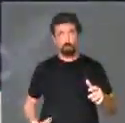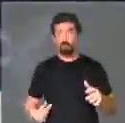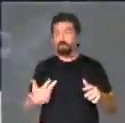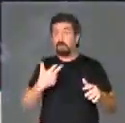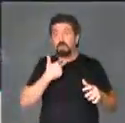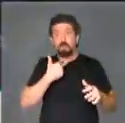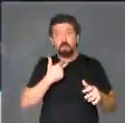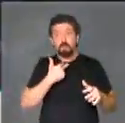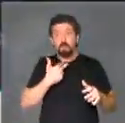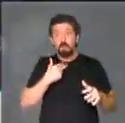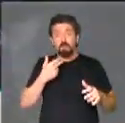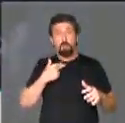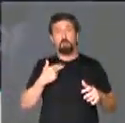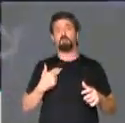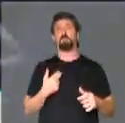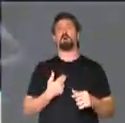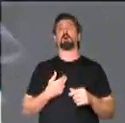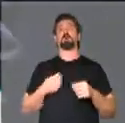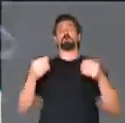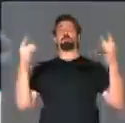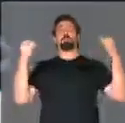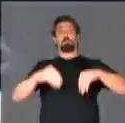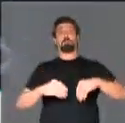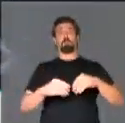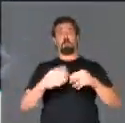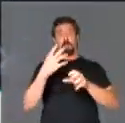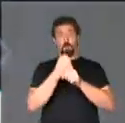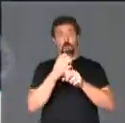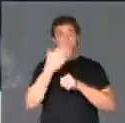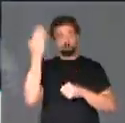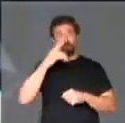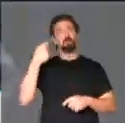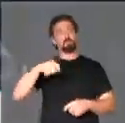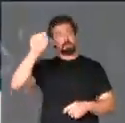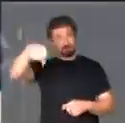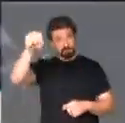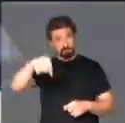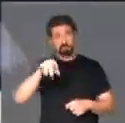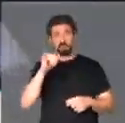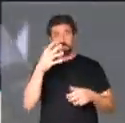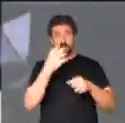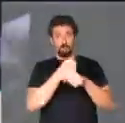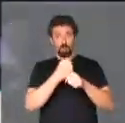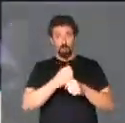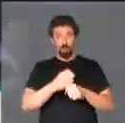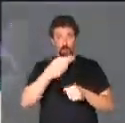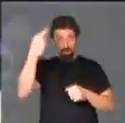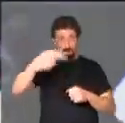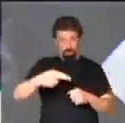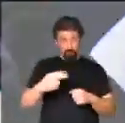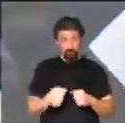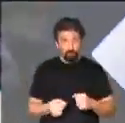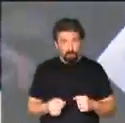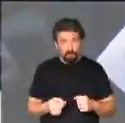não pode deixar de prestar contas, até porque se as contas forem